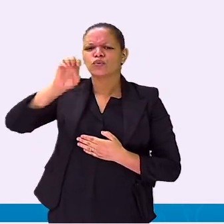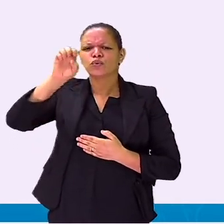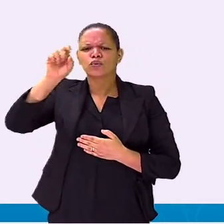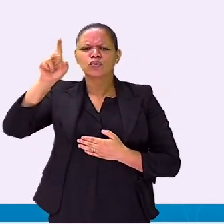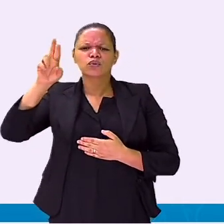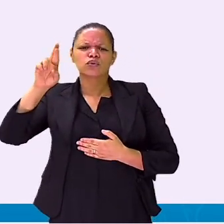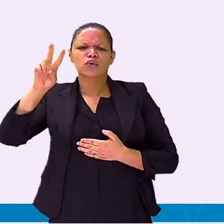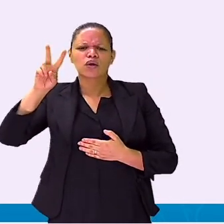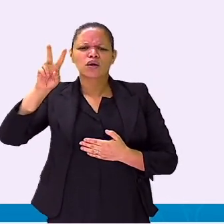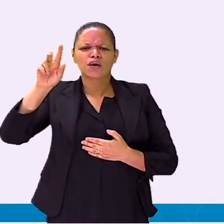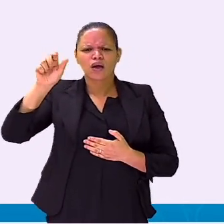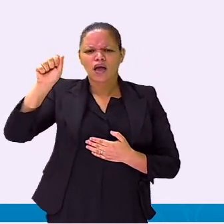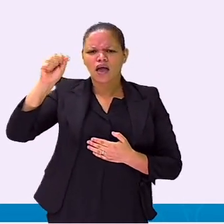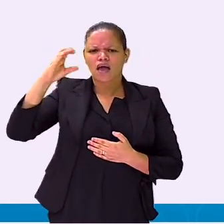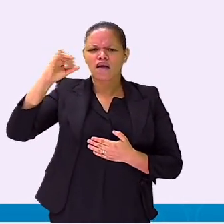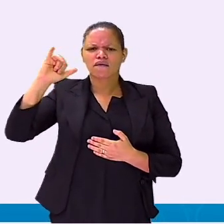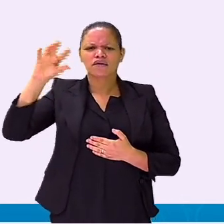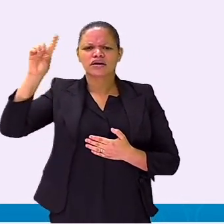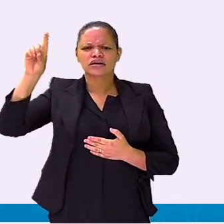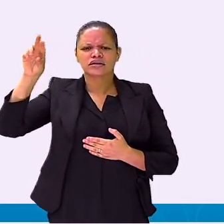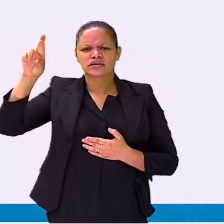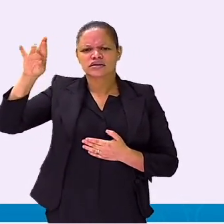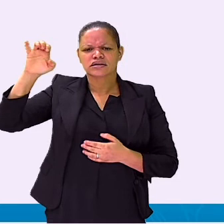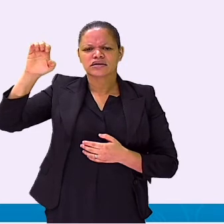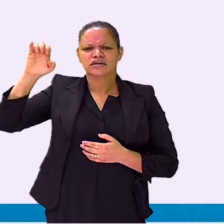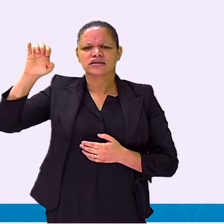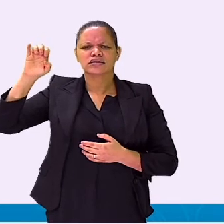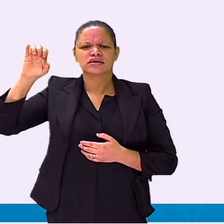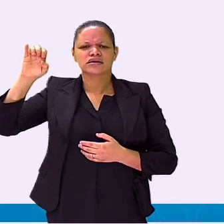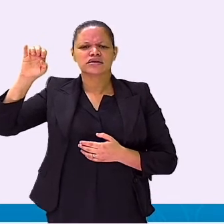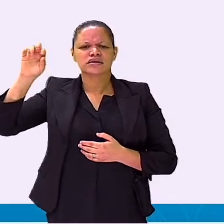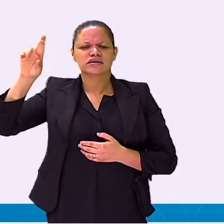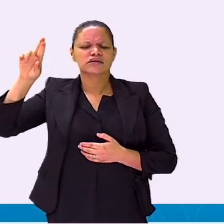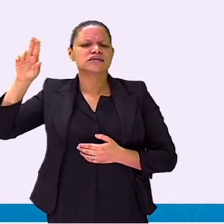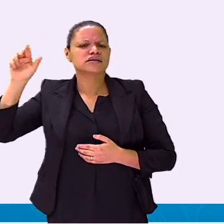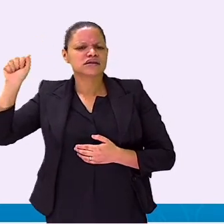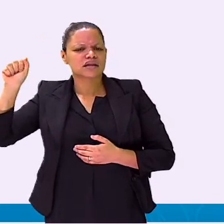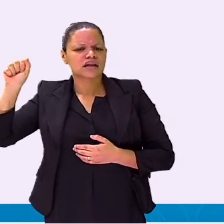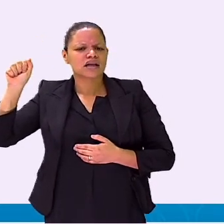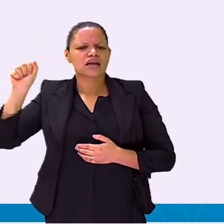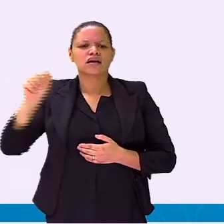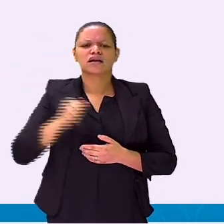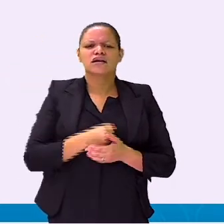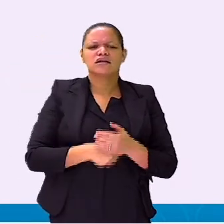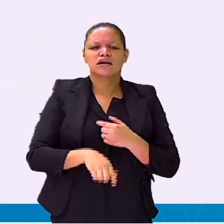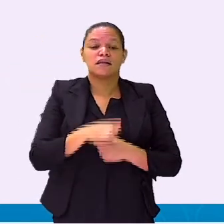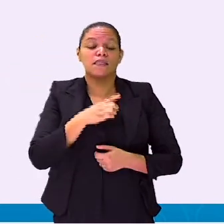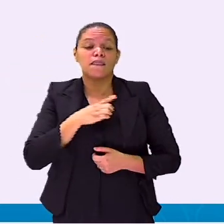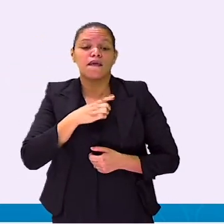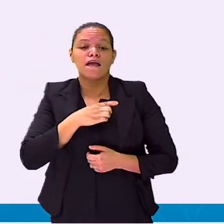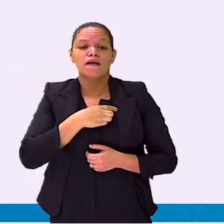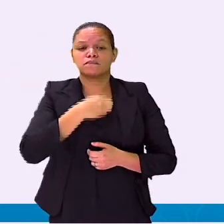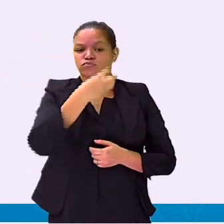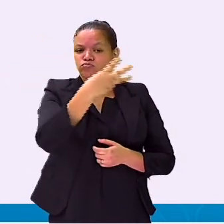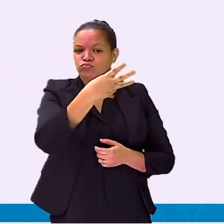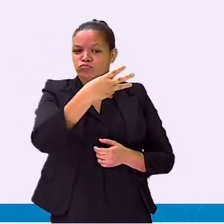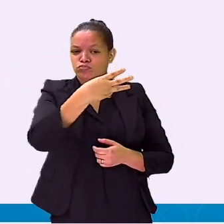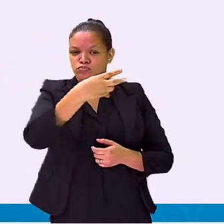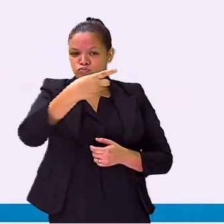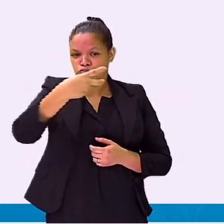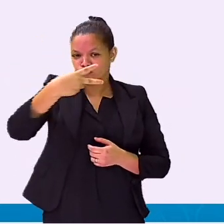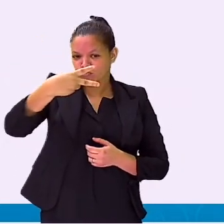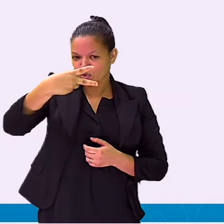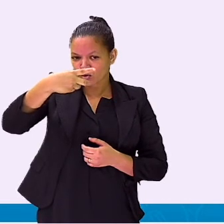tá? Essa pergunta ela é pessoal, mas você pode estar citando alguma que o seu familiar conhece ou até essa que nós